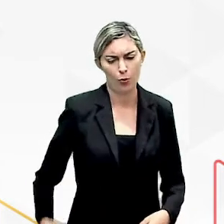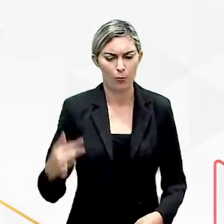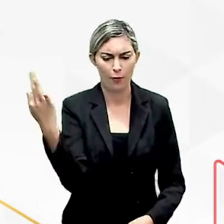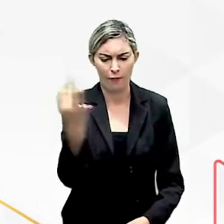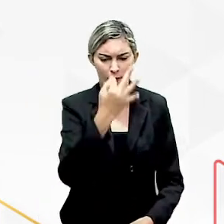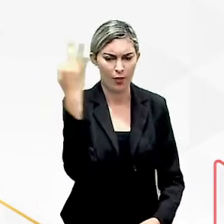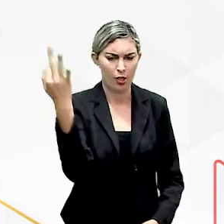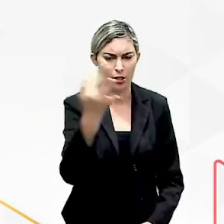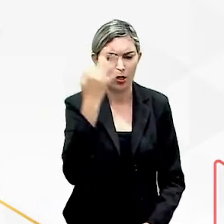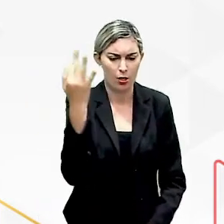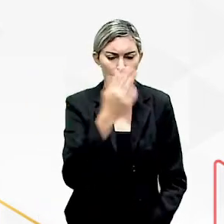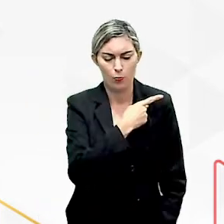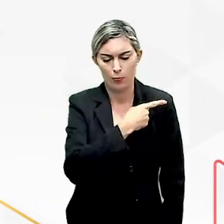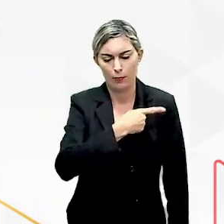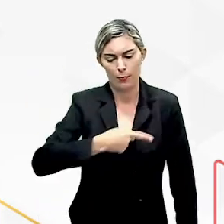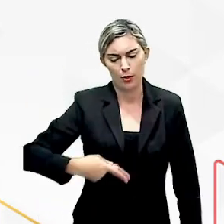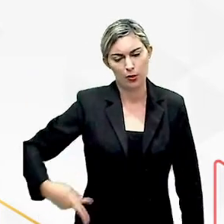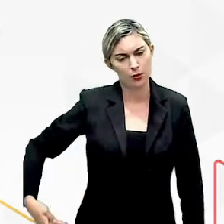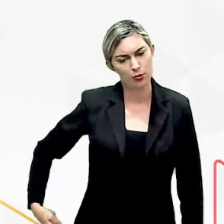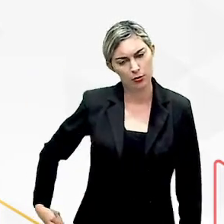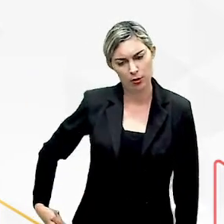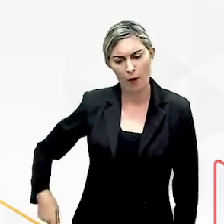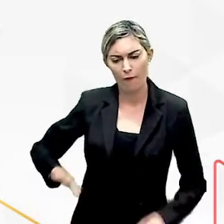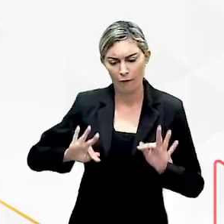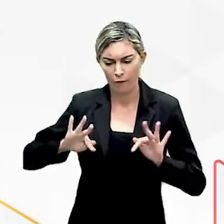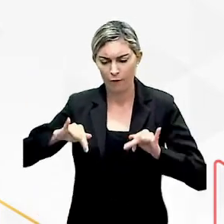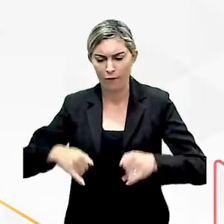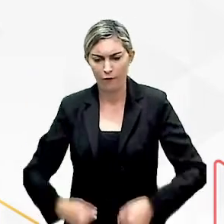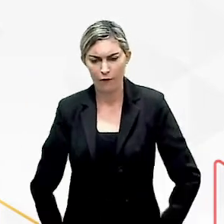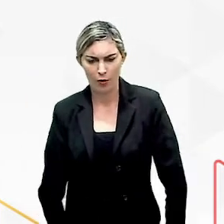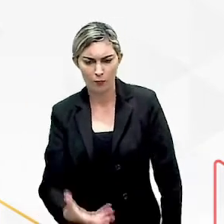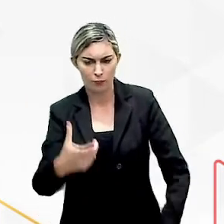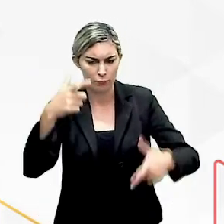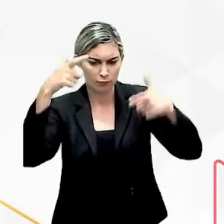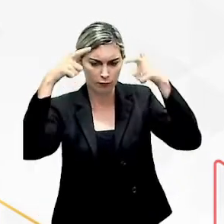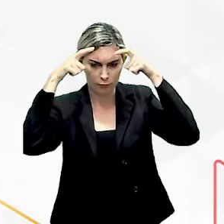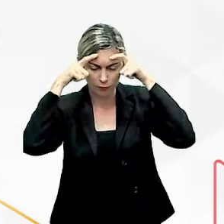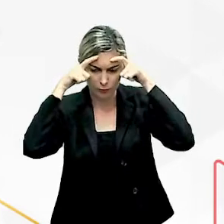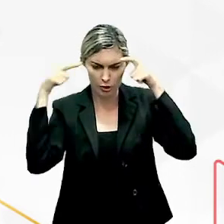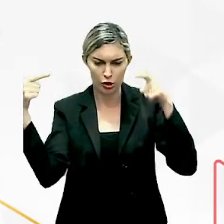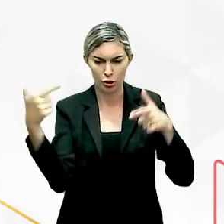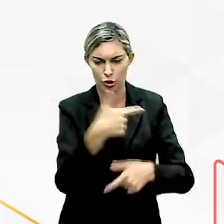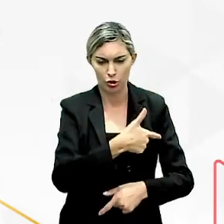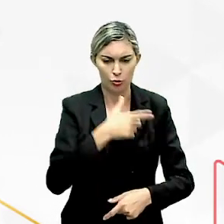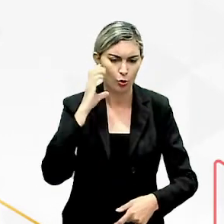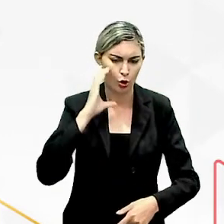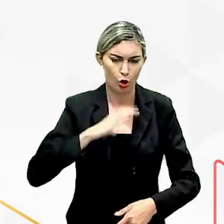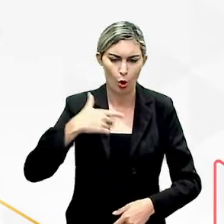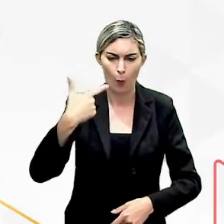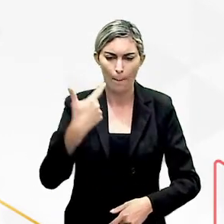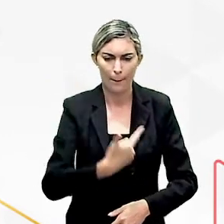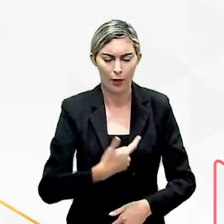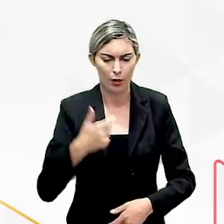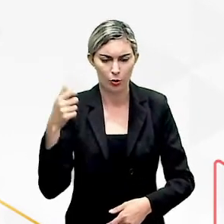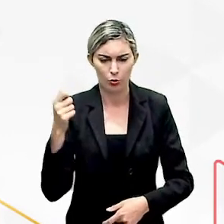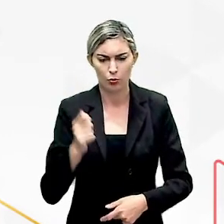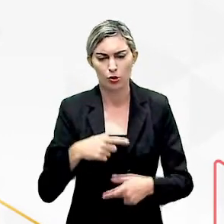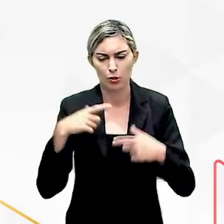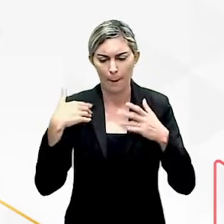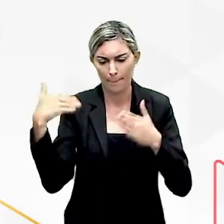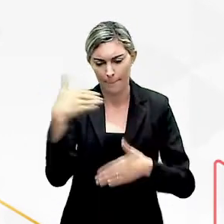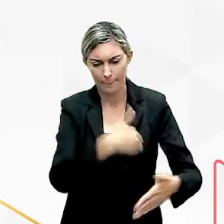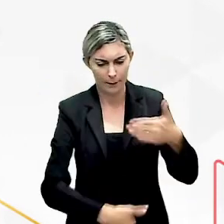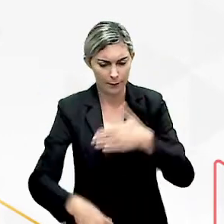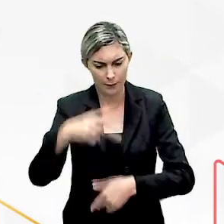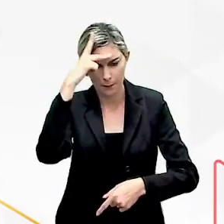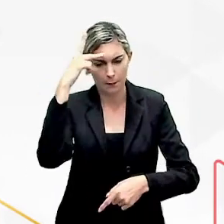Federativa Presidencialista. É o fim da monarquia do segundo reinado de Dom Pedro II e o início da participação